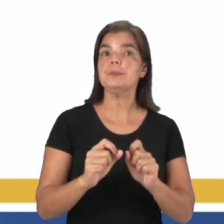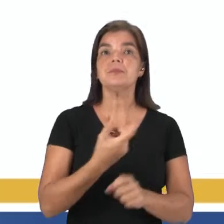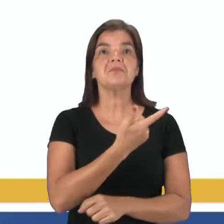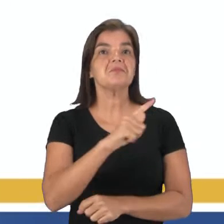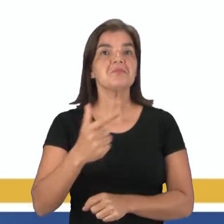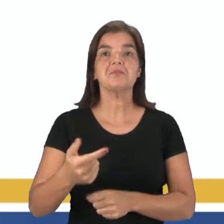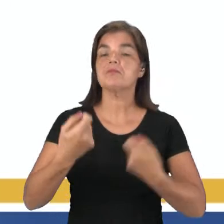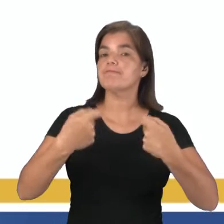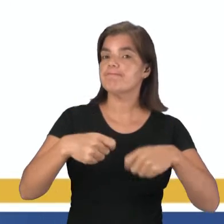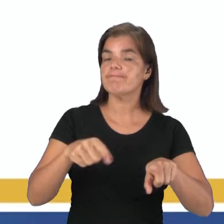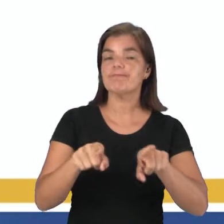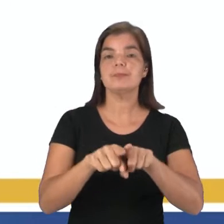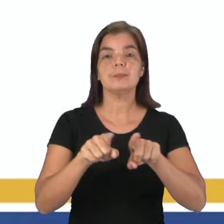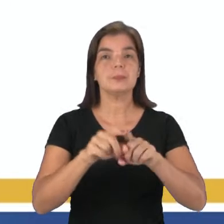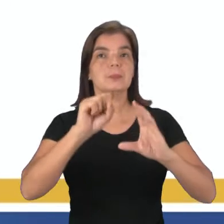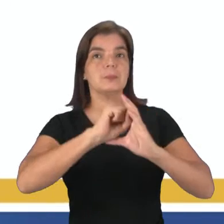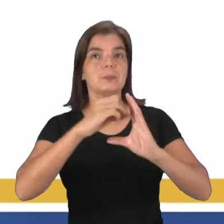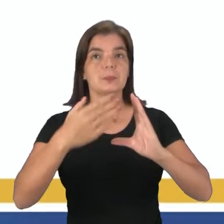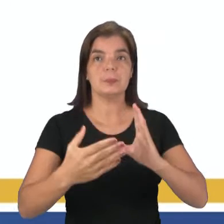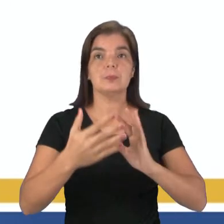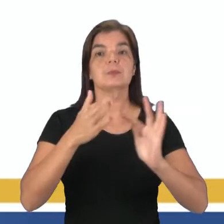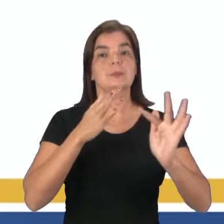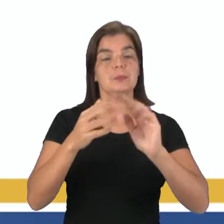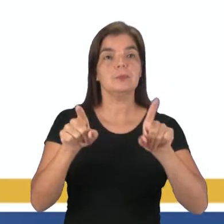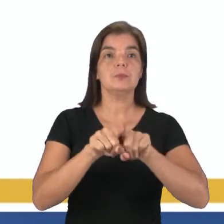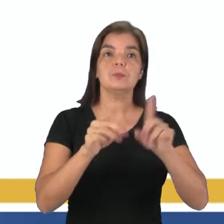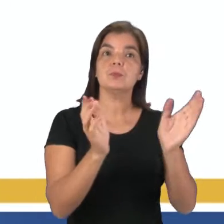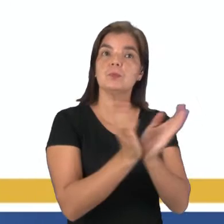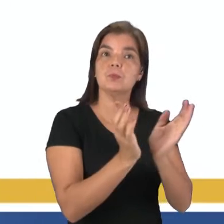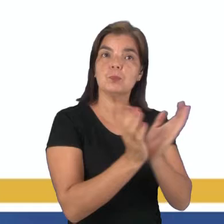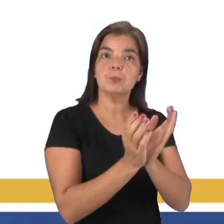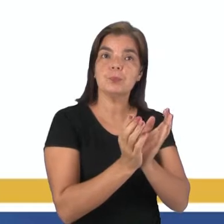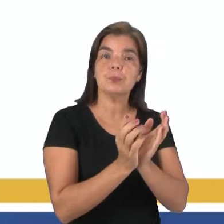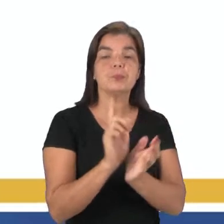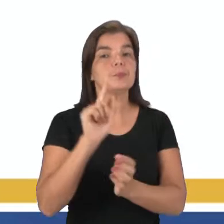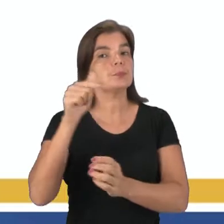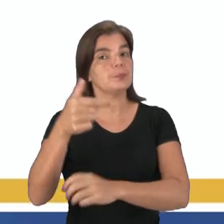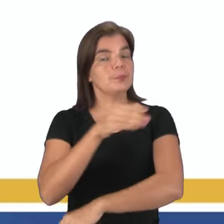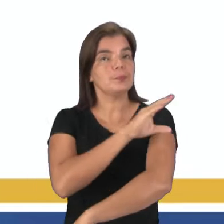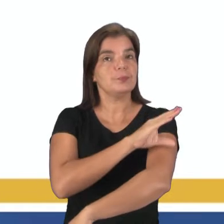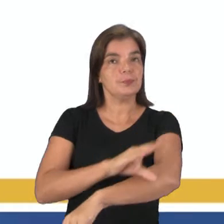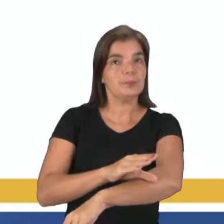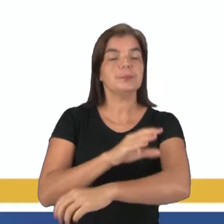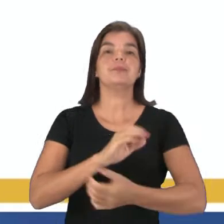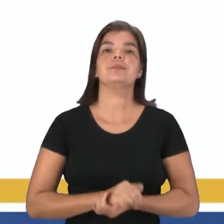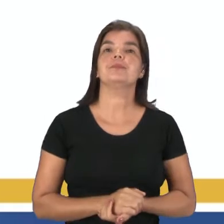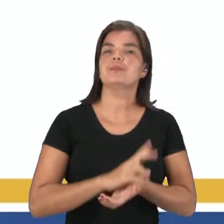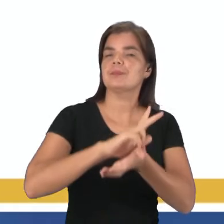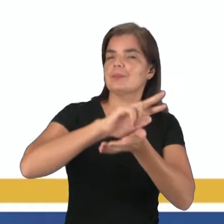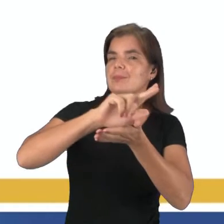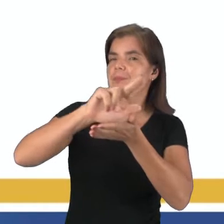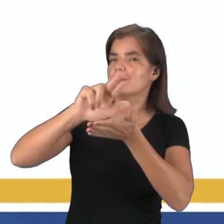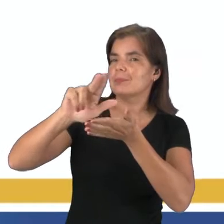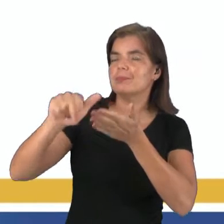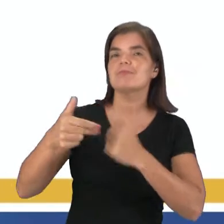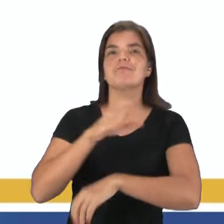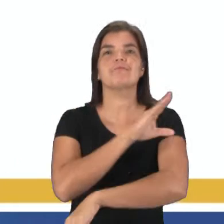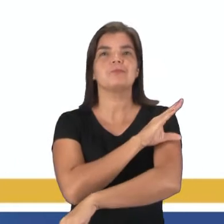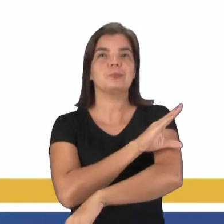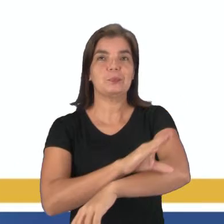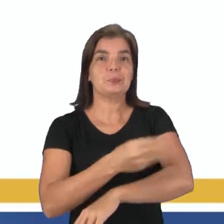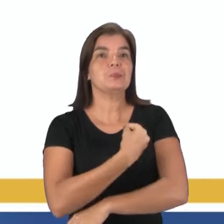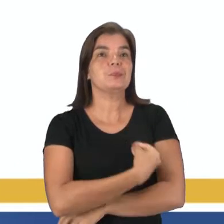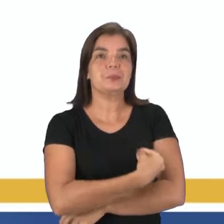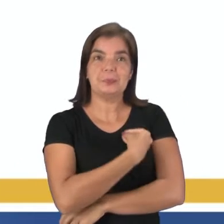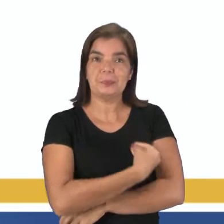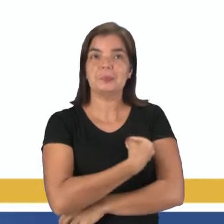Observem, conclui-se então que não existe relação necessária entre características físicas de grupos humanos e suas formas